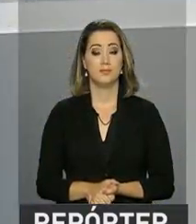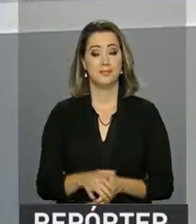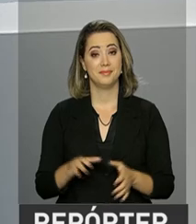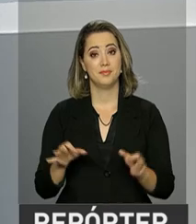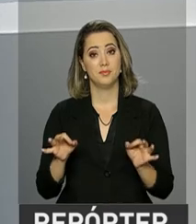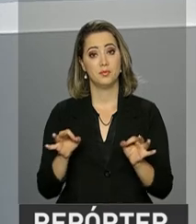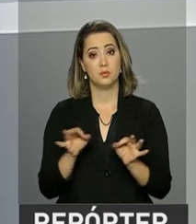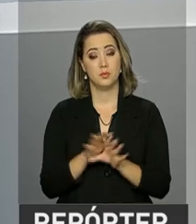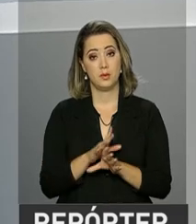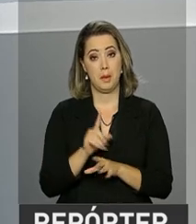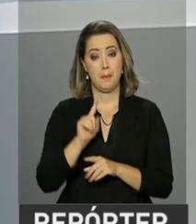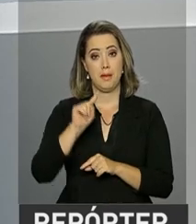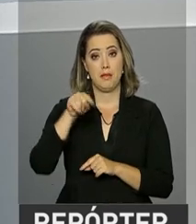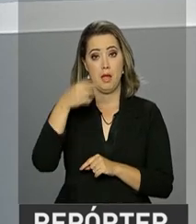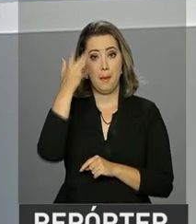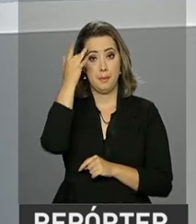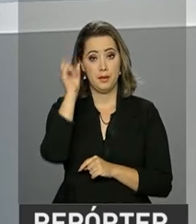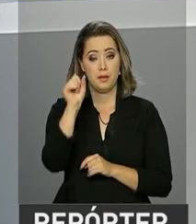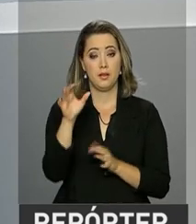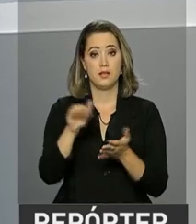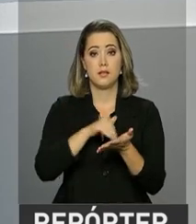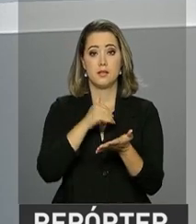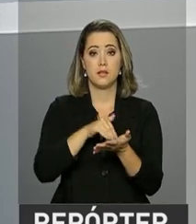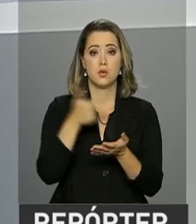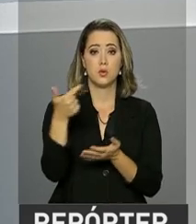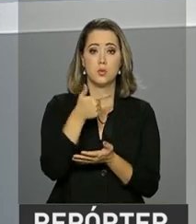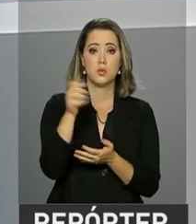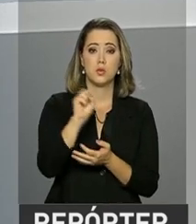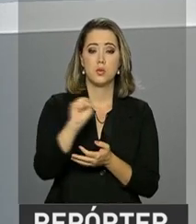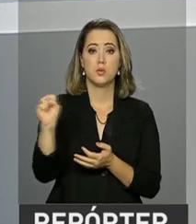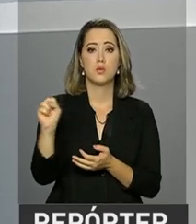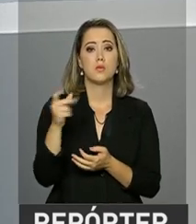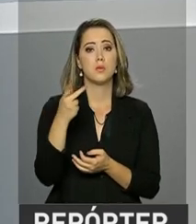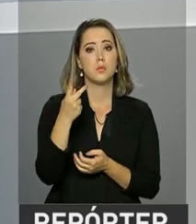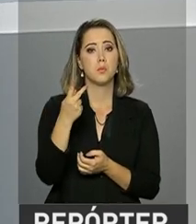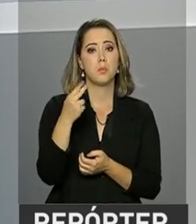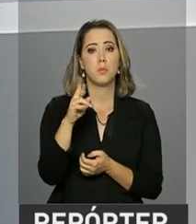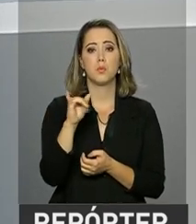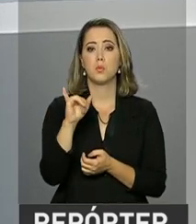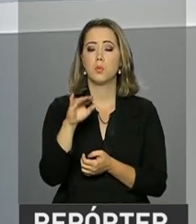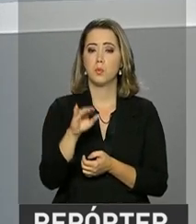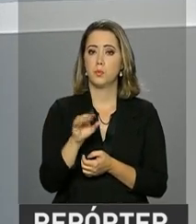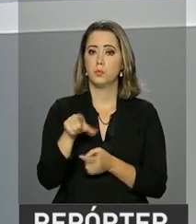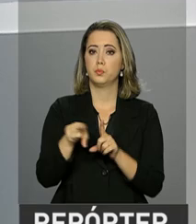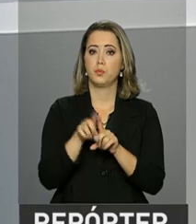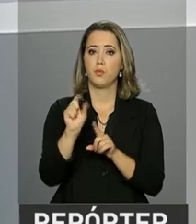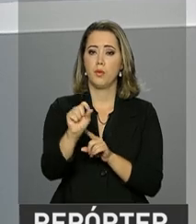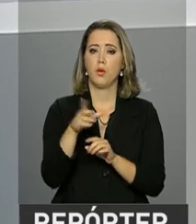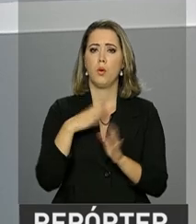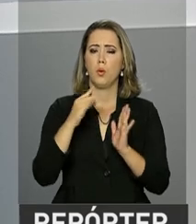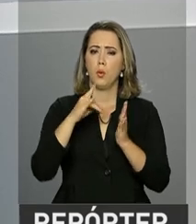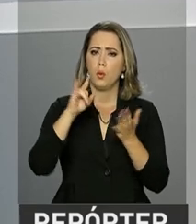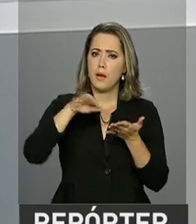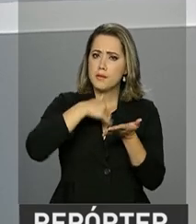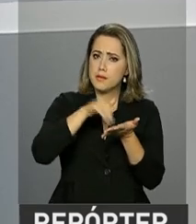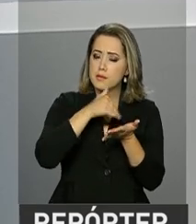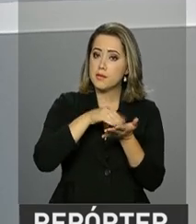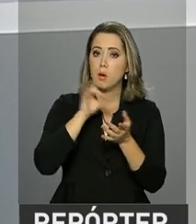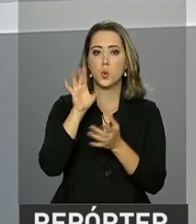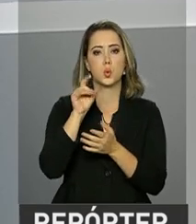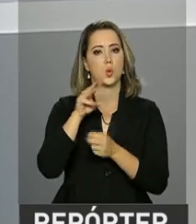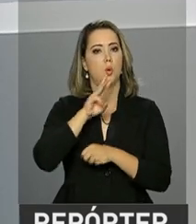terminam amanhã as inscrições para o segundo semestre do programa Universidade para Todos o cadastro deve ser feito